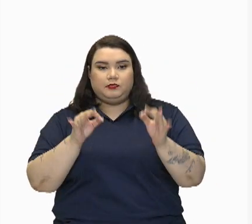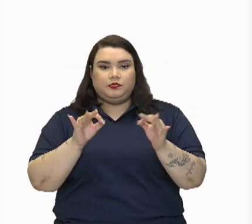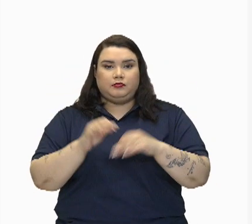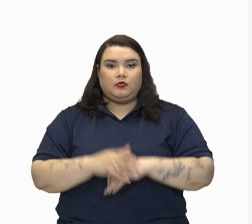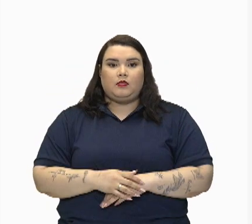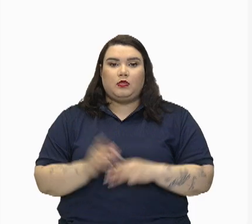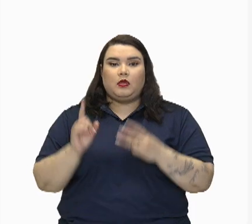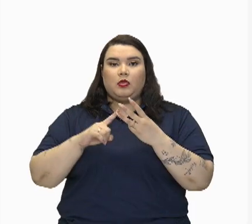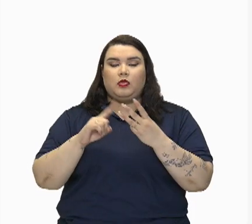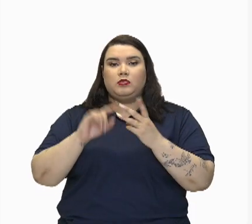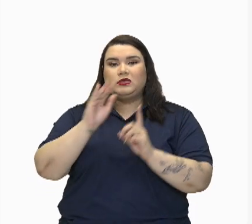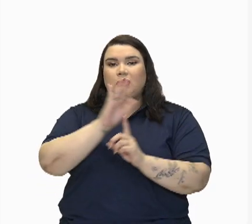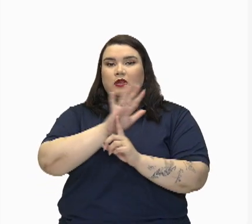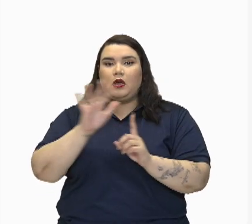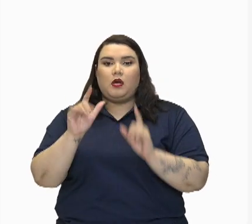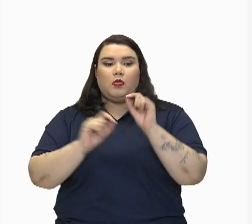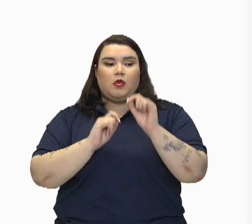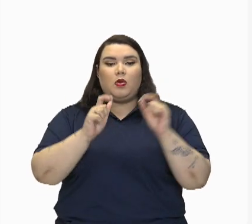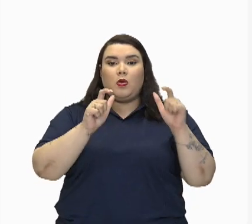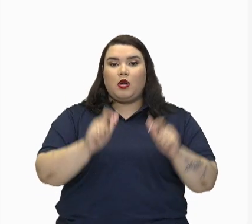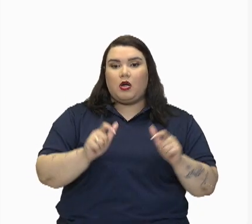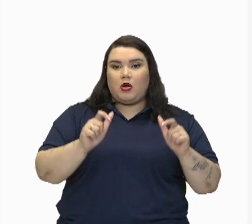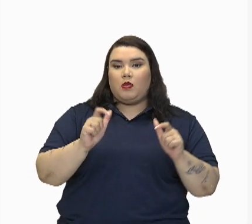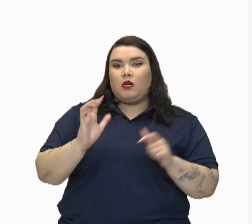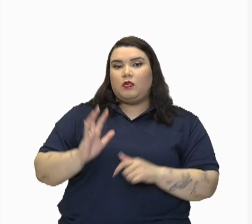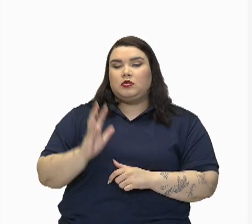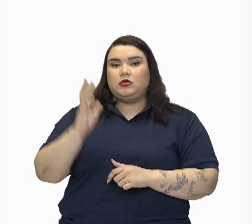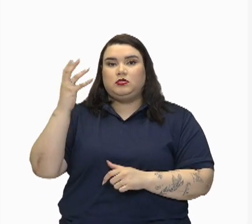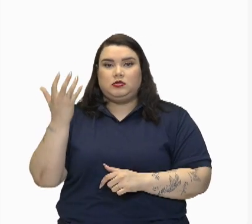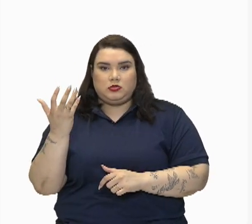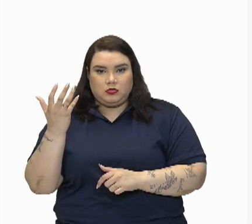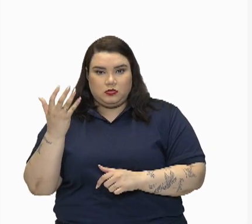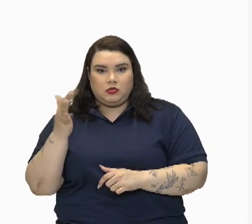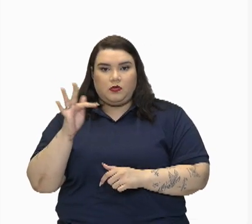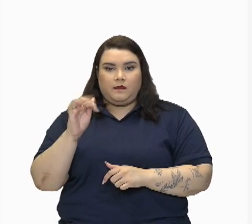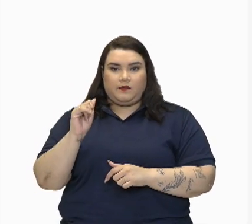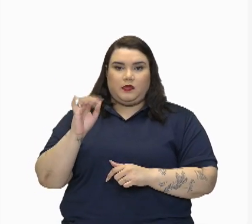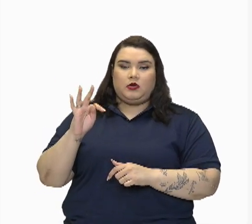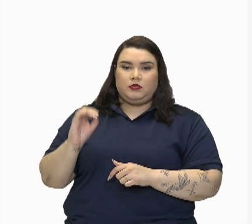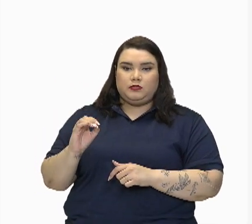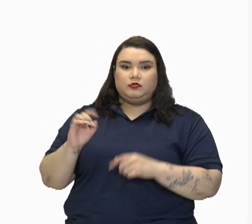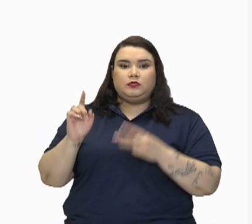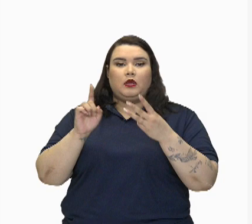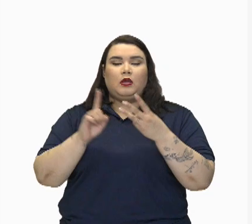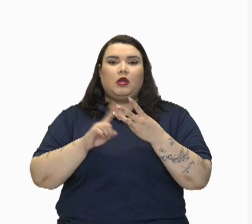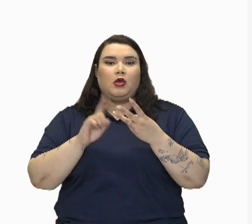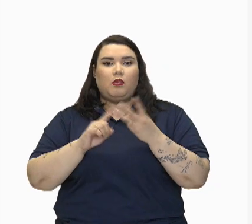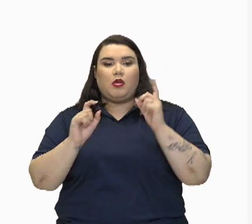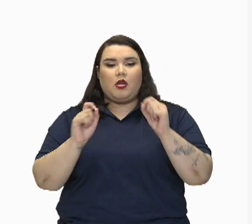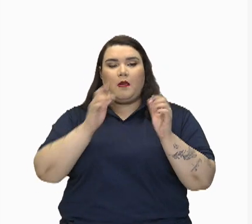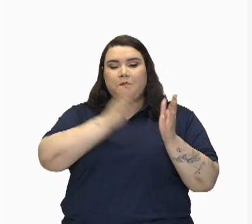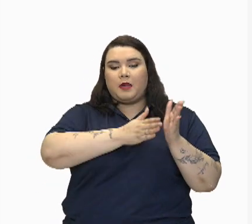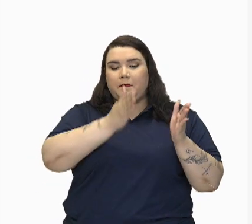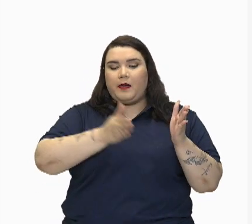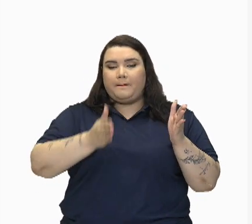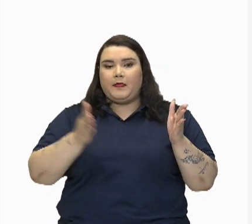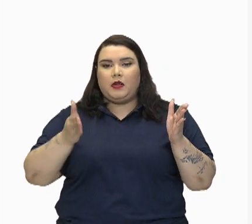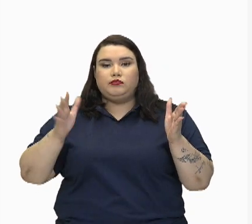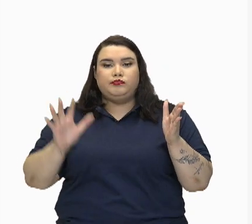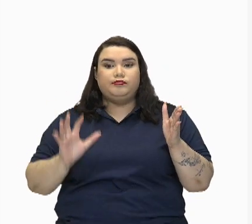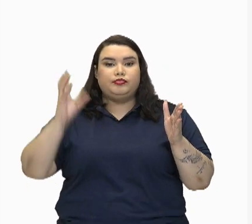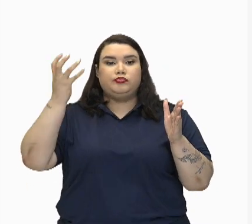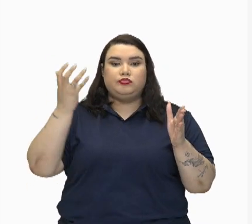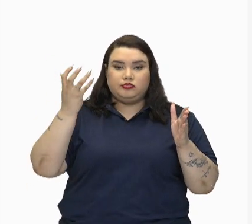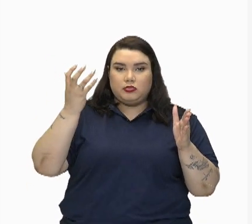o cenário, que é o local onde o fato se deu, o enredo, a sequência dos eventos,